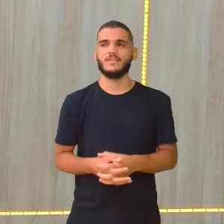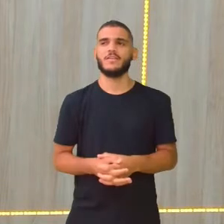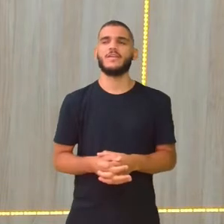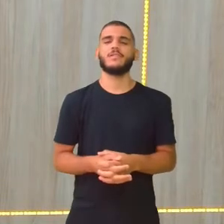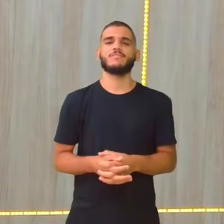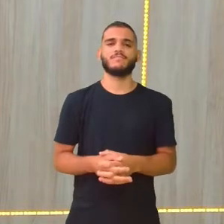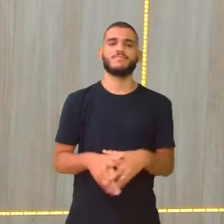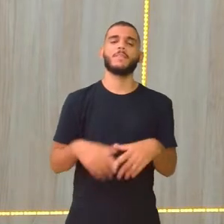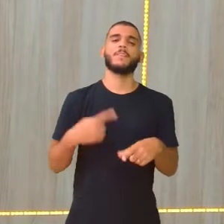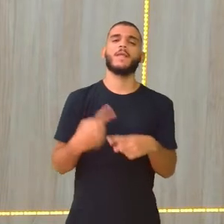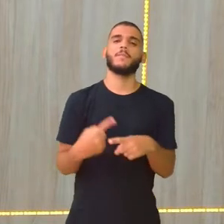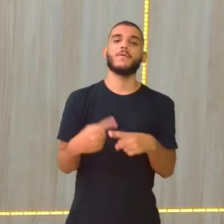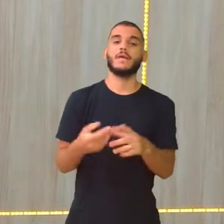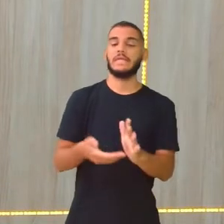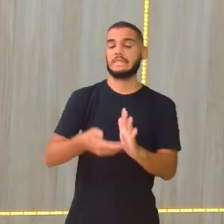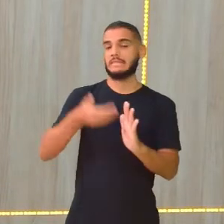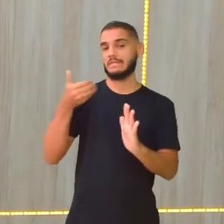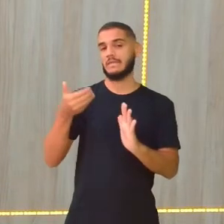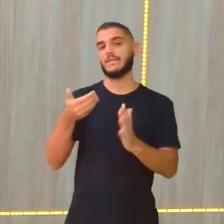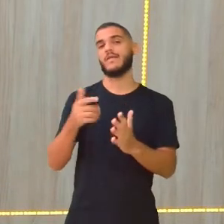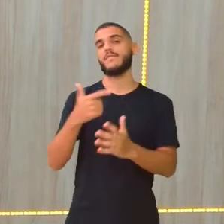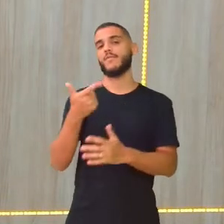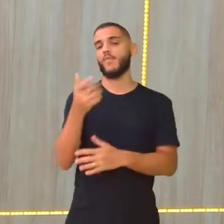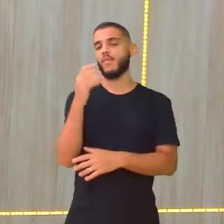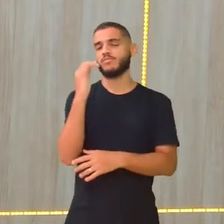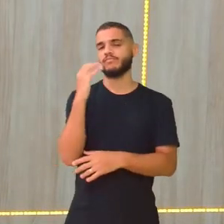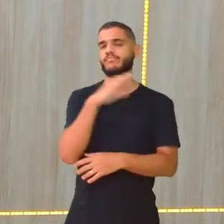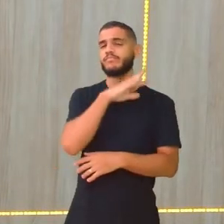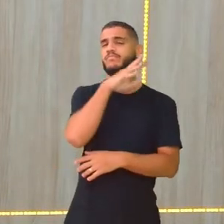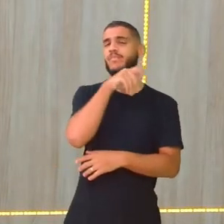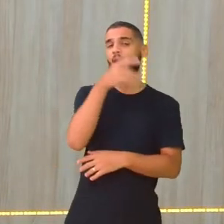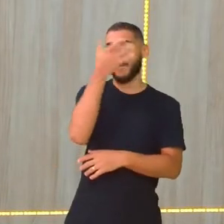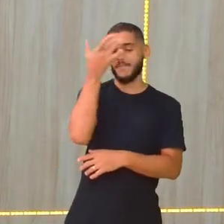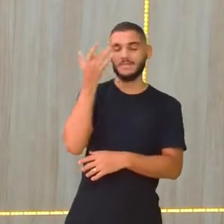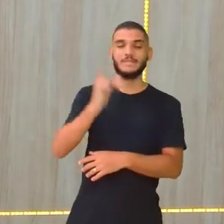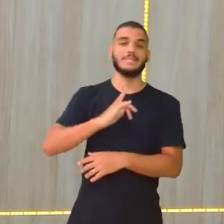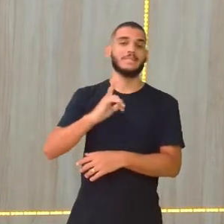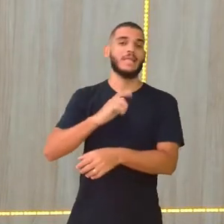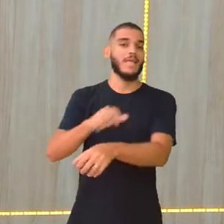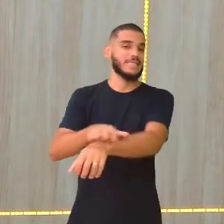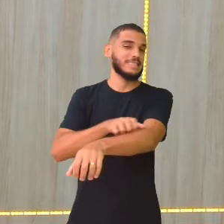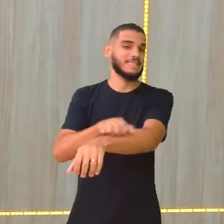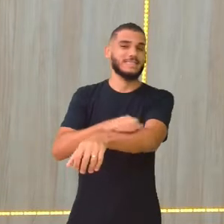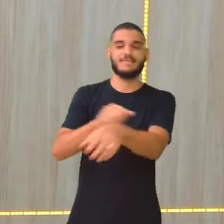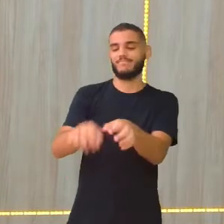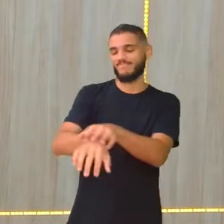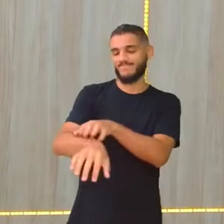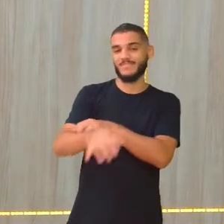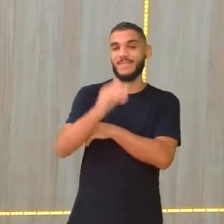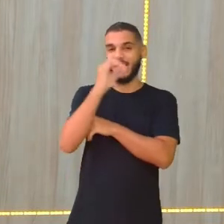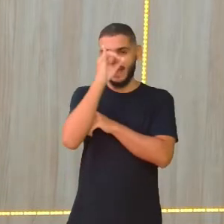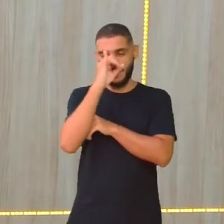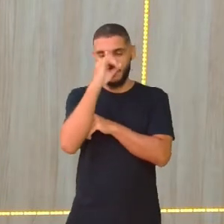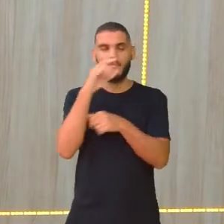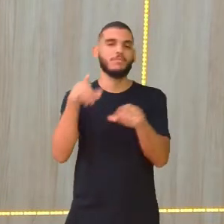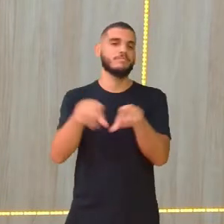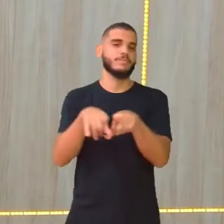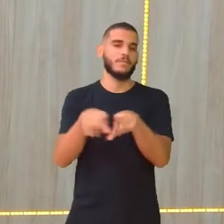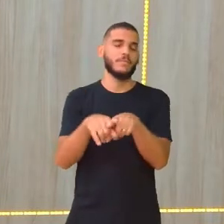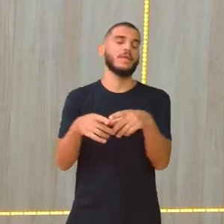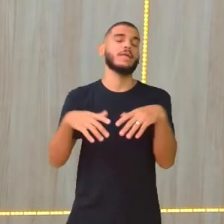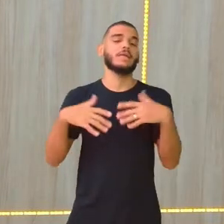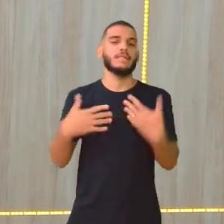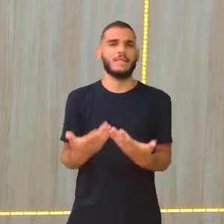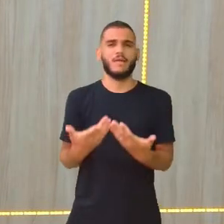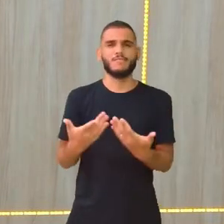a questão do que era retirado em relação ao porco. É como se essa pessoa tivesse alergia ao porco, e aí essa alergia não